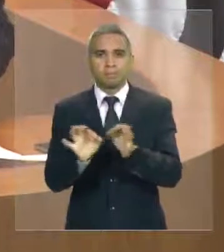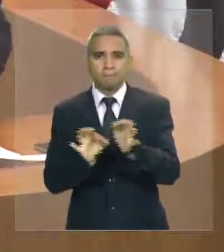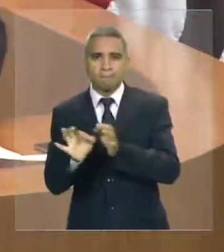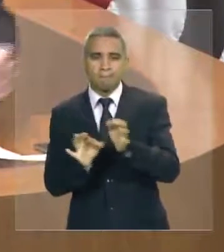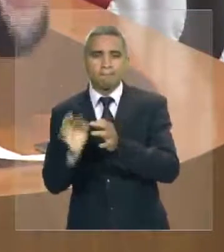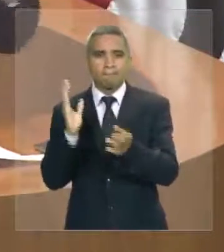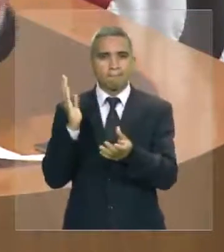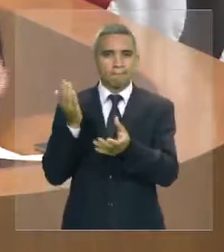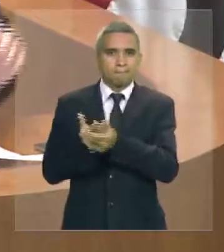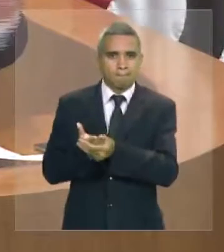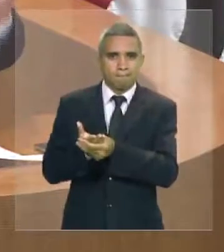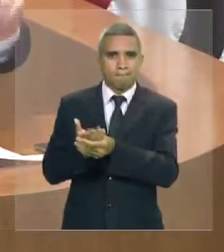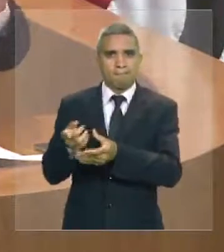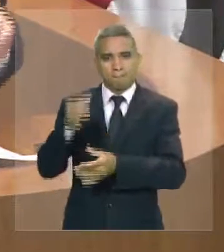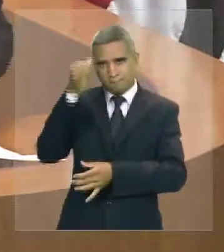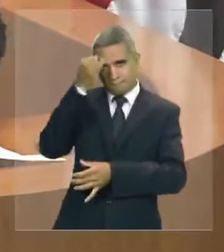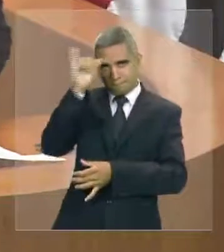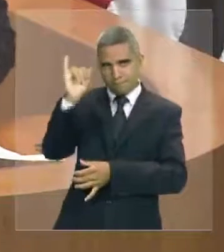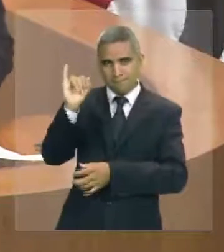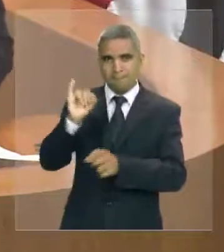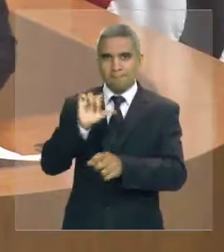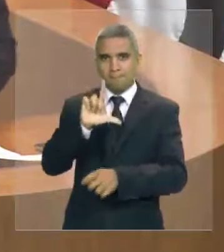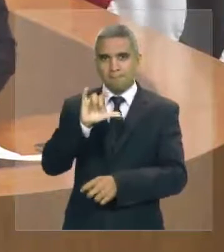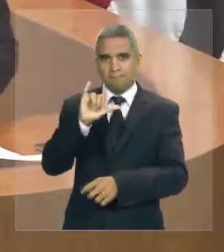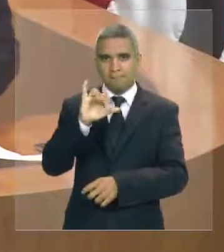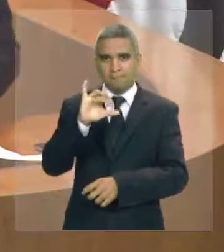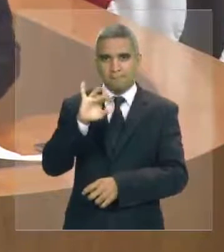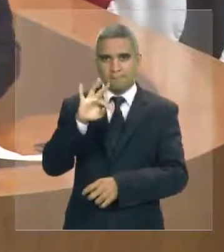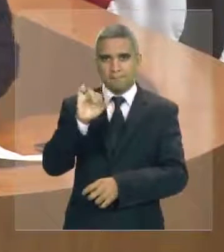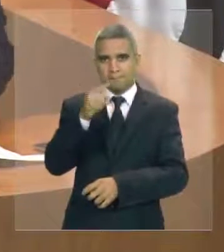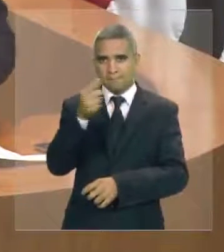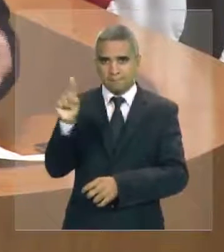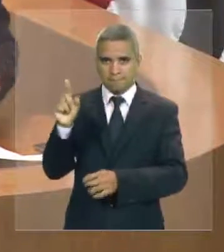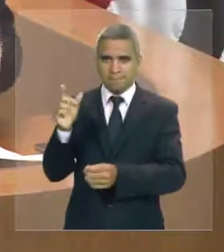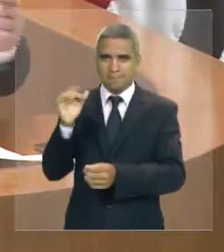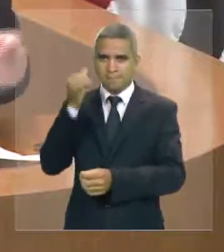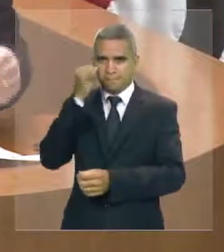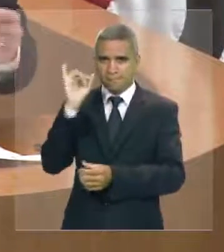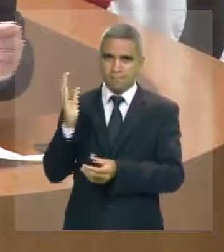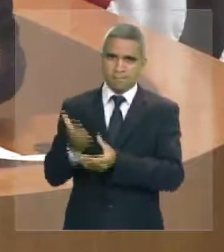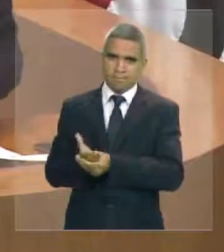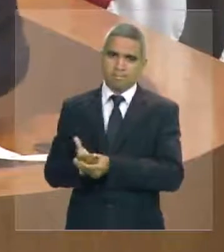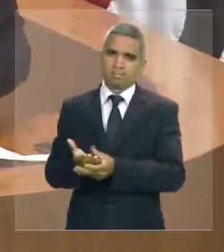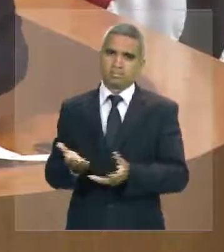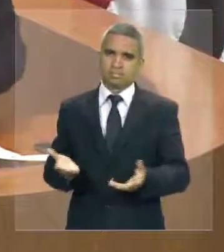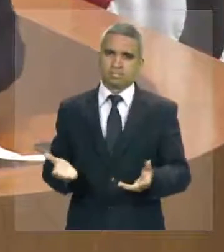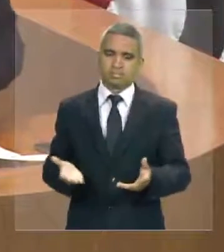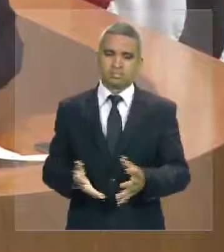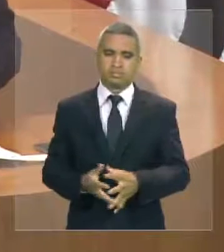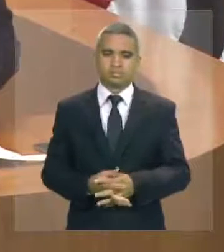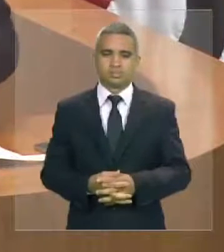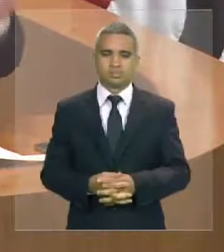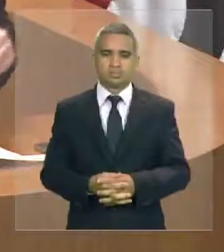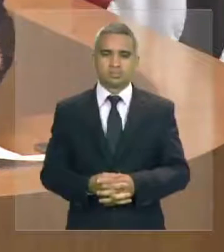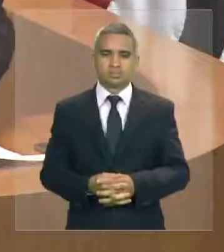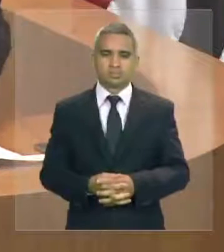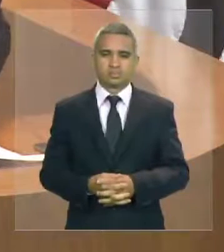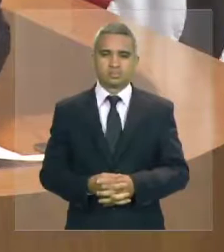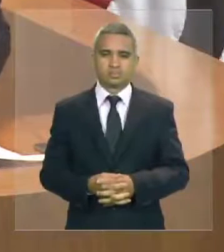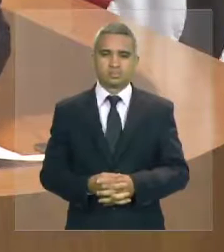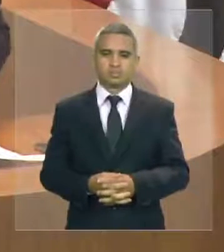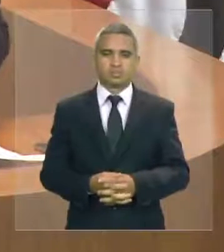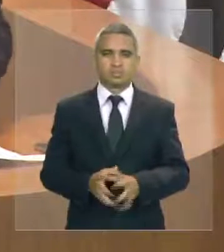judicial para evitar que a concorrência aconteça. Eu até prefiro não acreditar que os